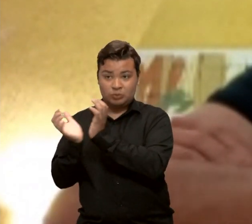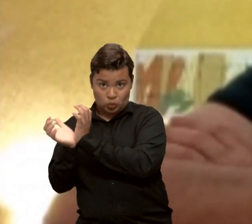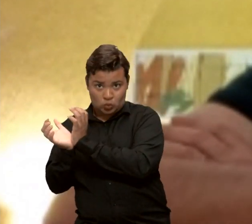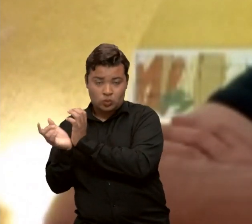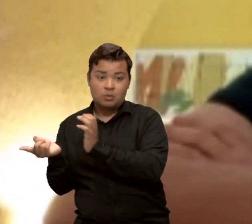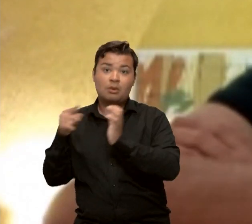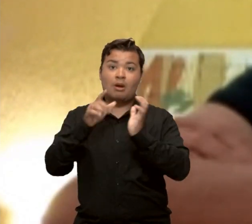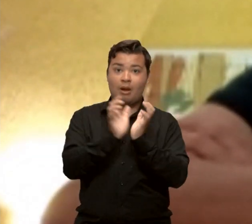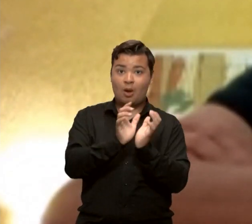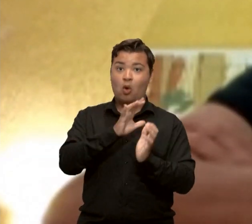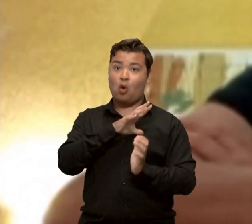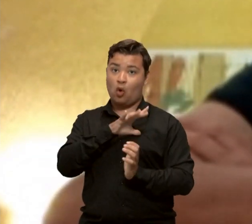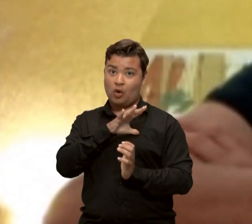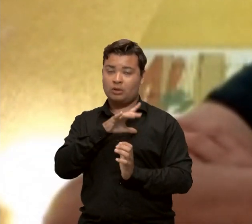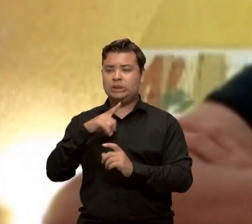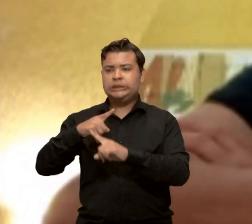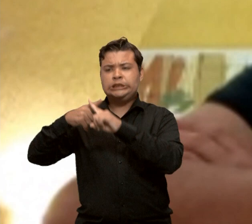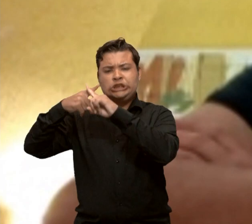Por 3 jogos